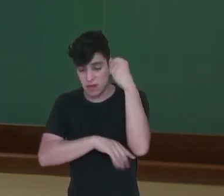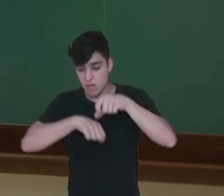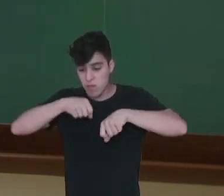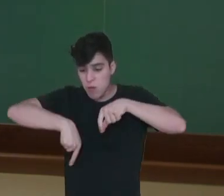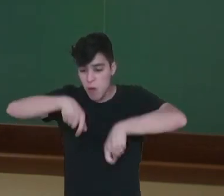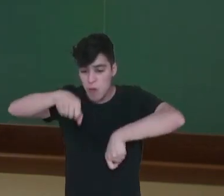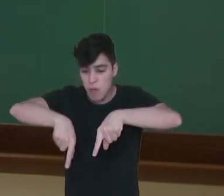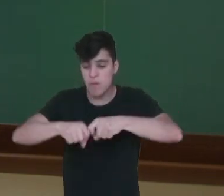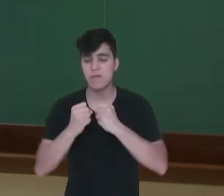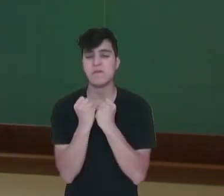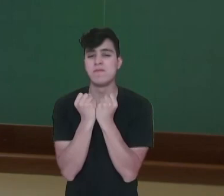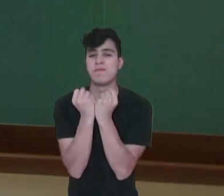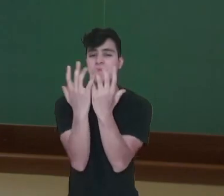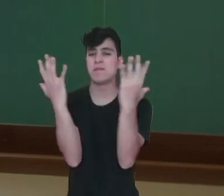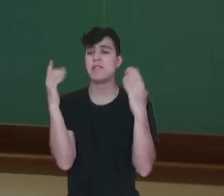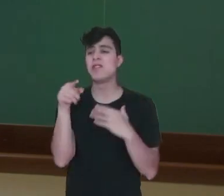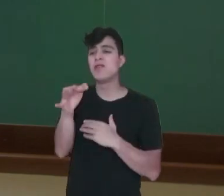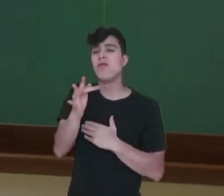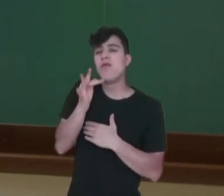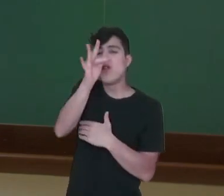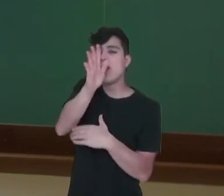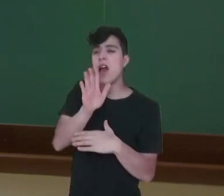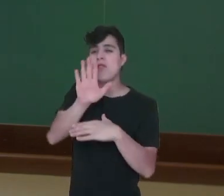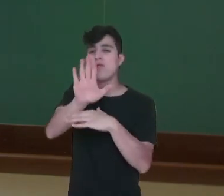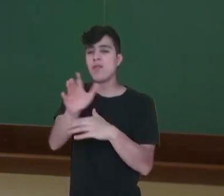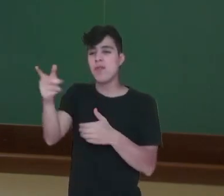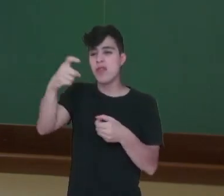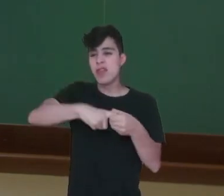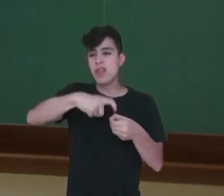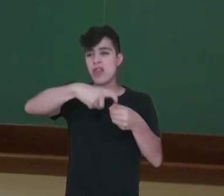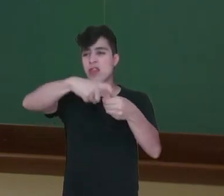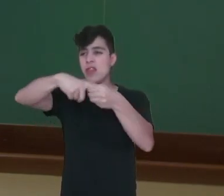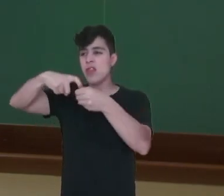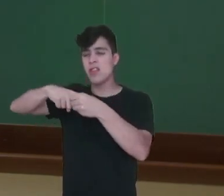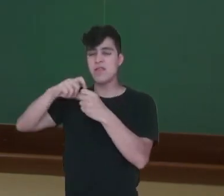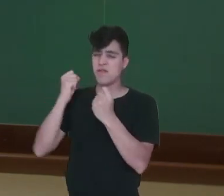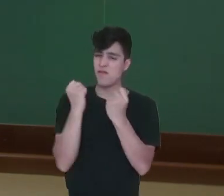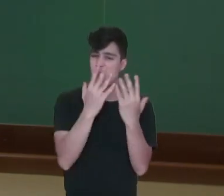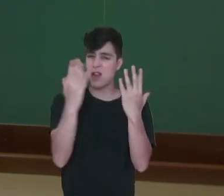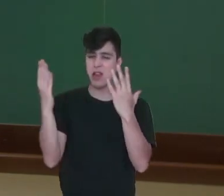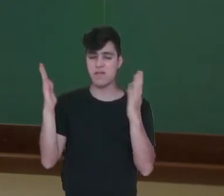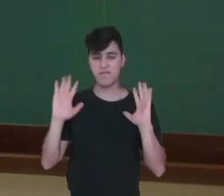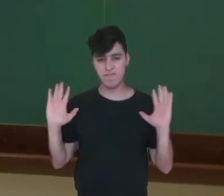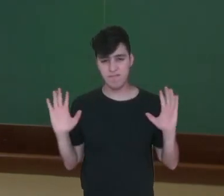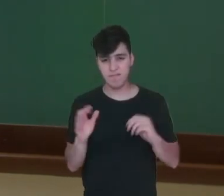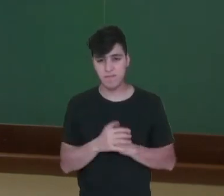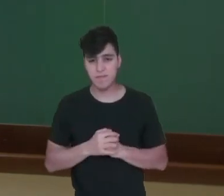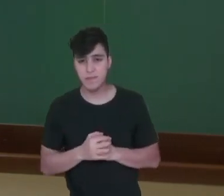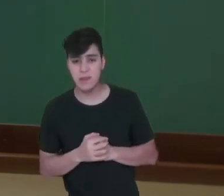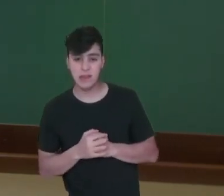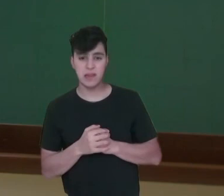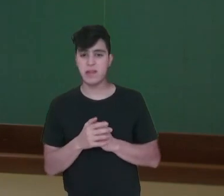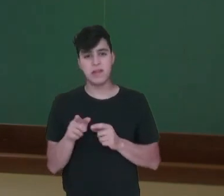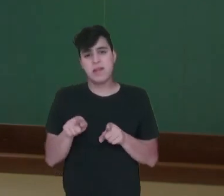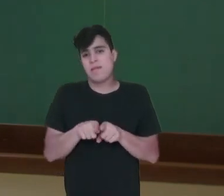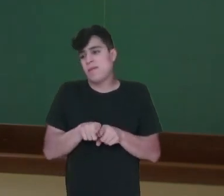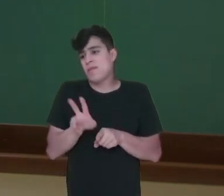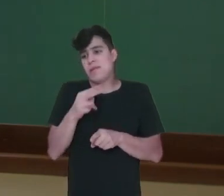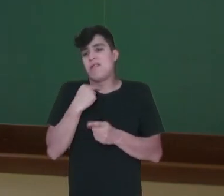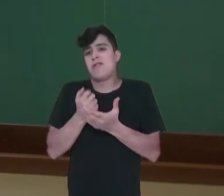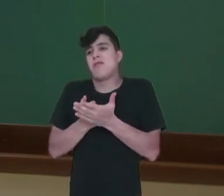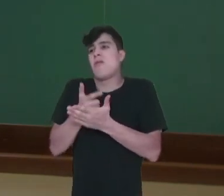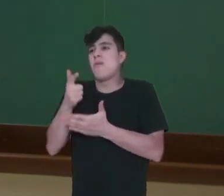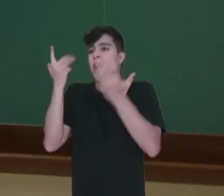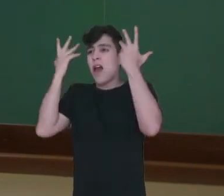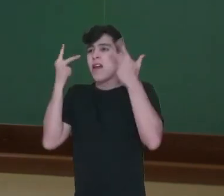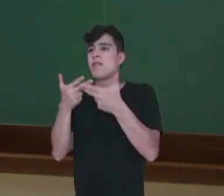fator importante ali que vai ajudar a recompor, a recuperar parte dessa floresta, né? E não comprar animais silvestres, claro,